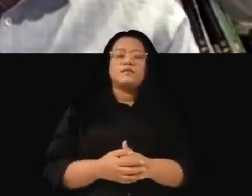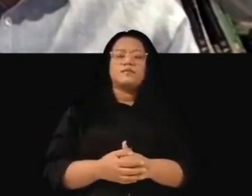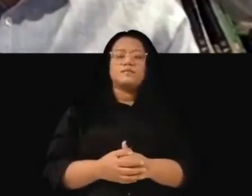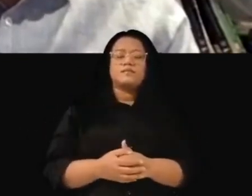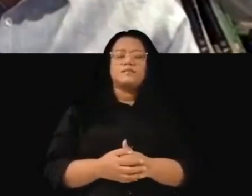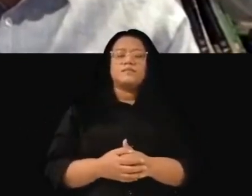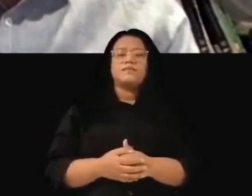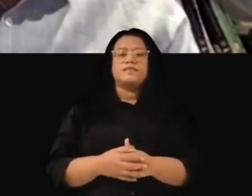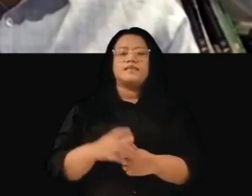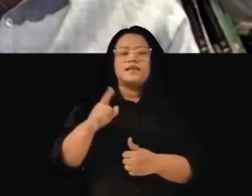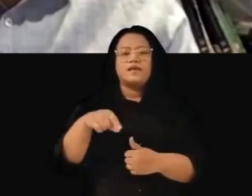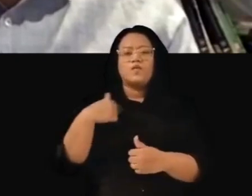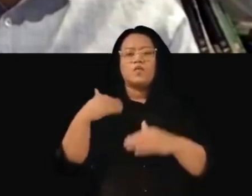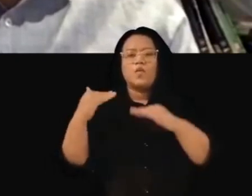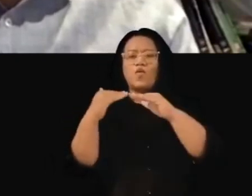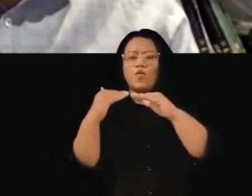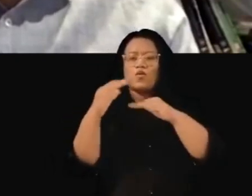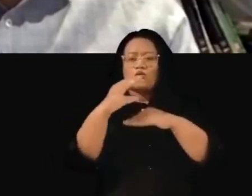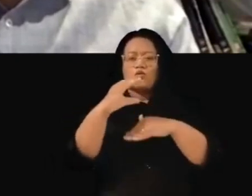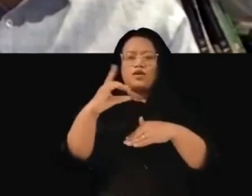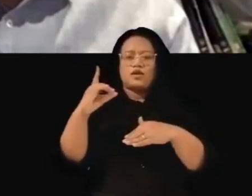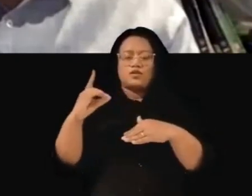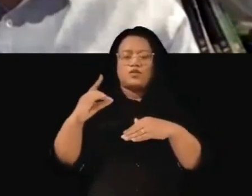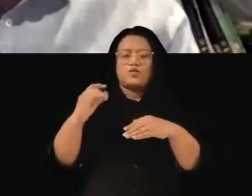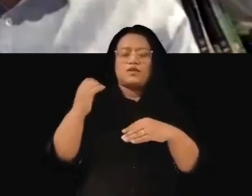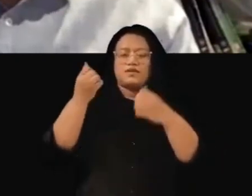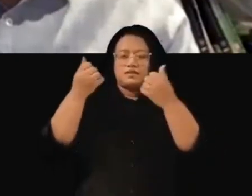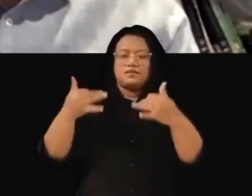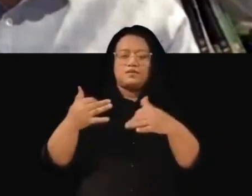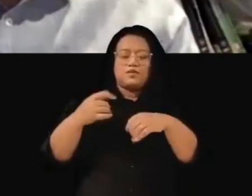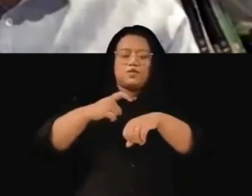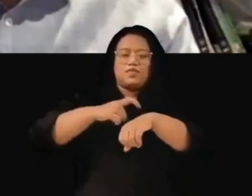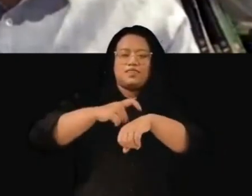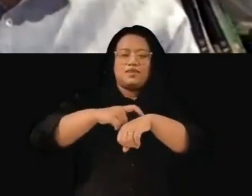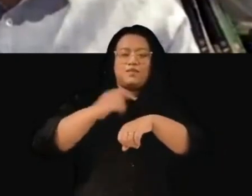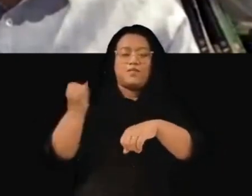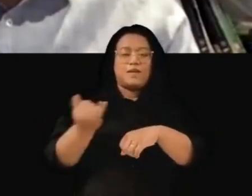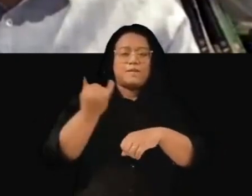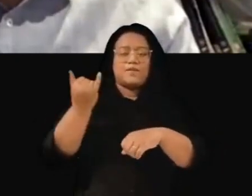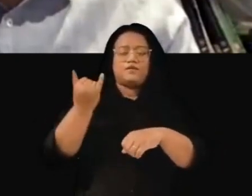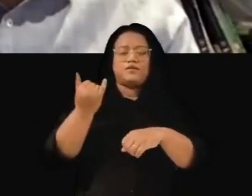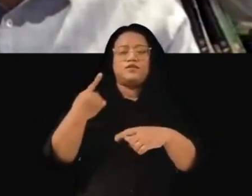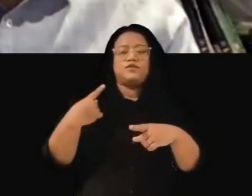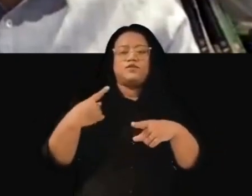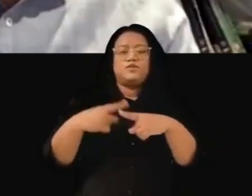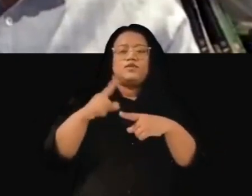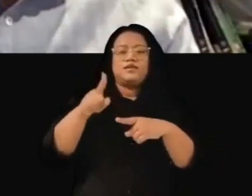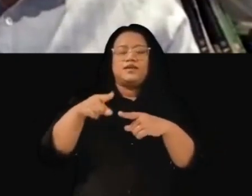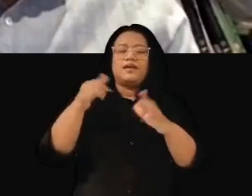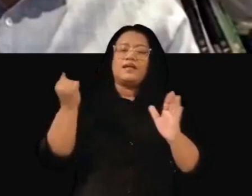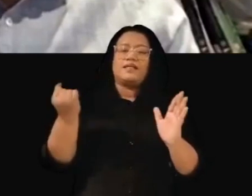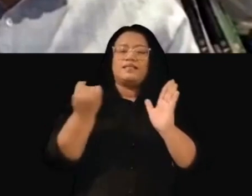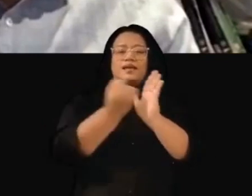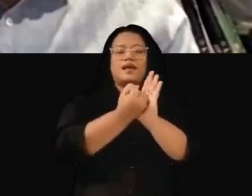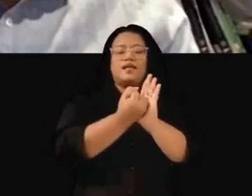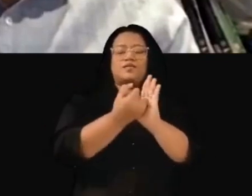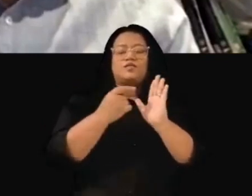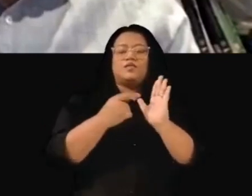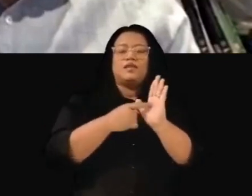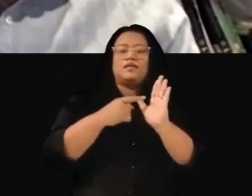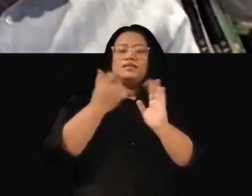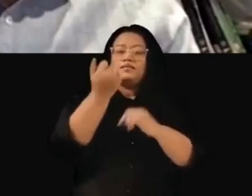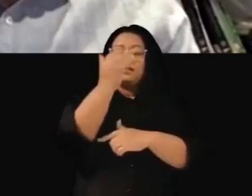concordo com a nossa coordenadora, né, o tempo na questão ambiental ele é fundamental. Nós estamos trabalhando com o legado da natureza,